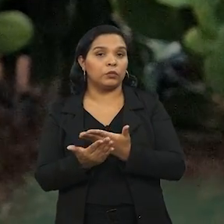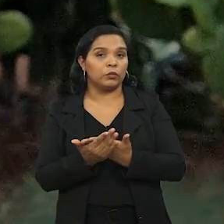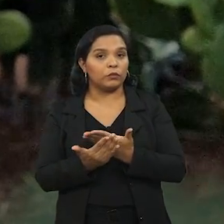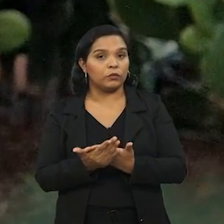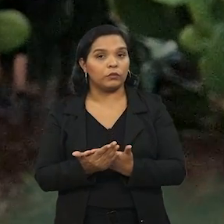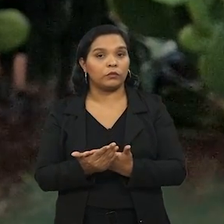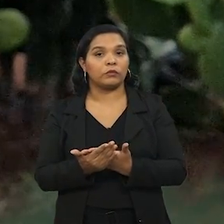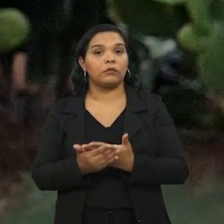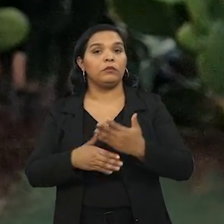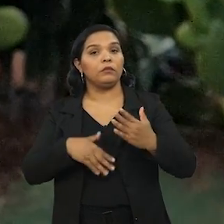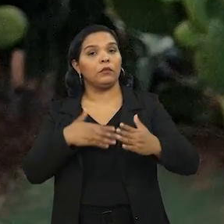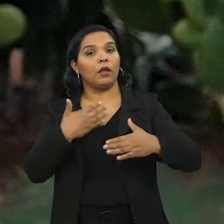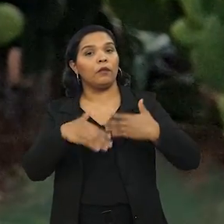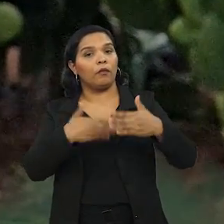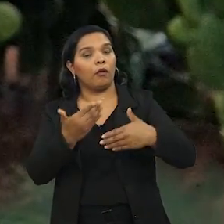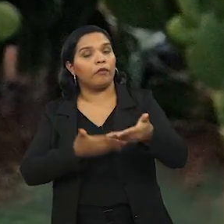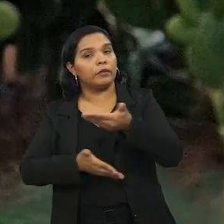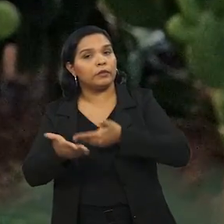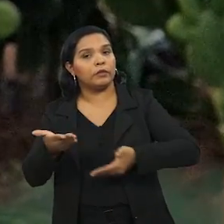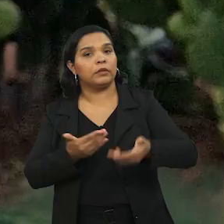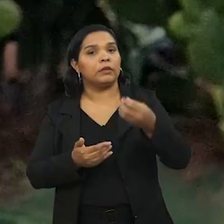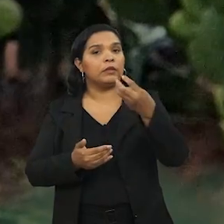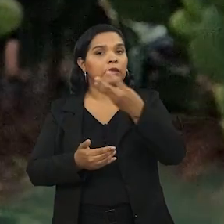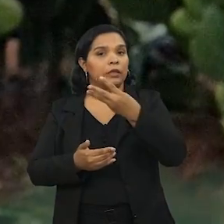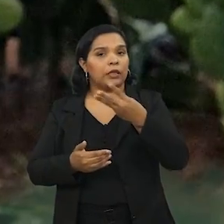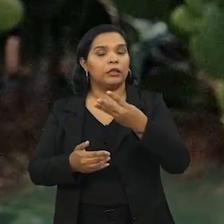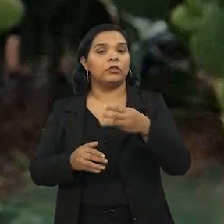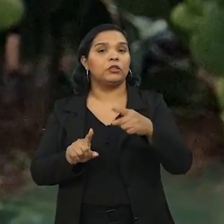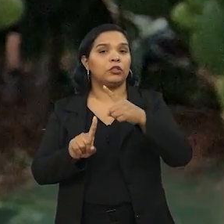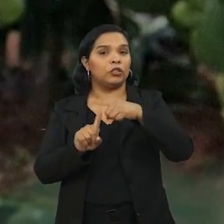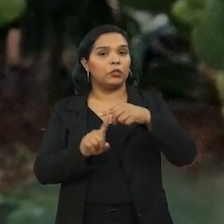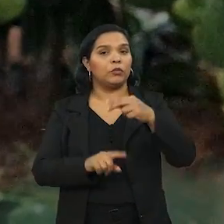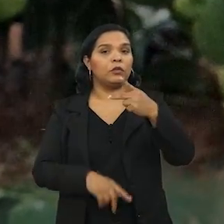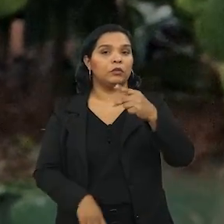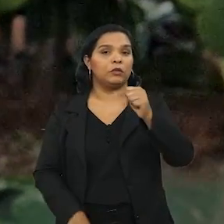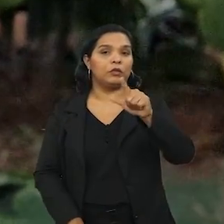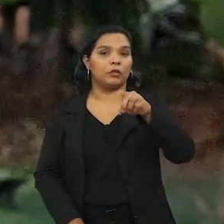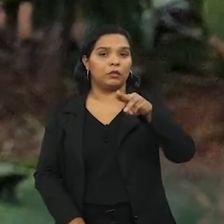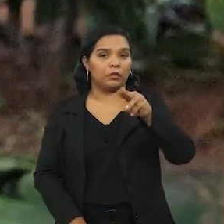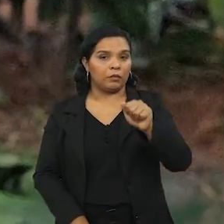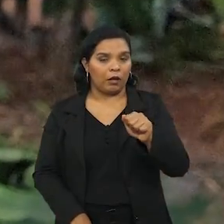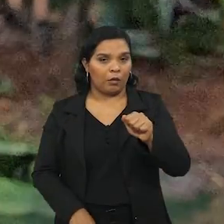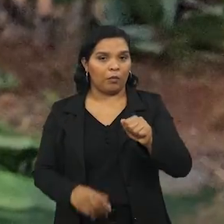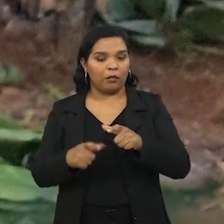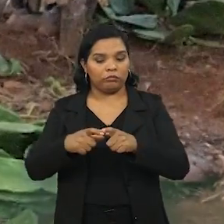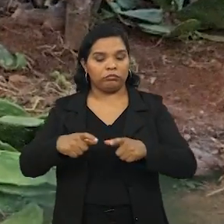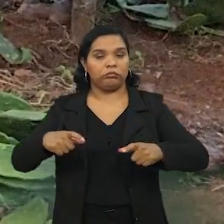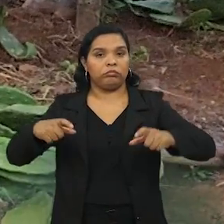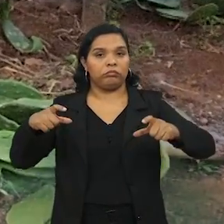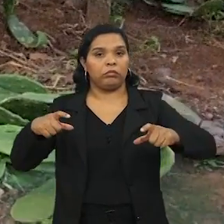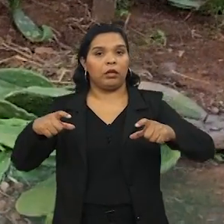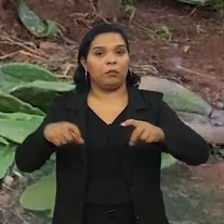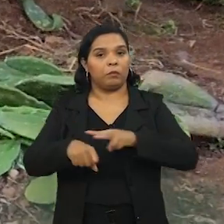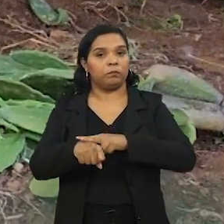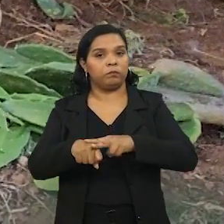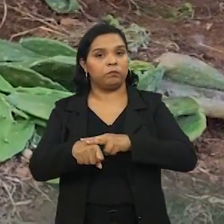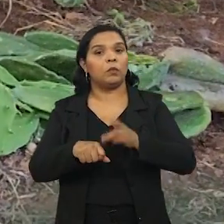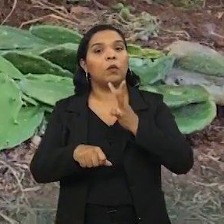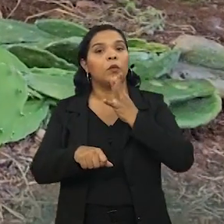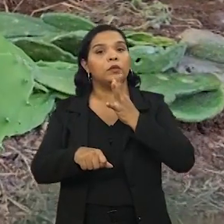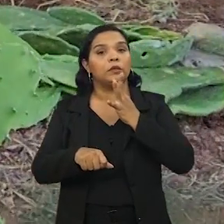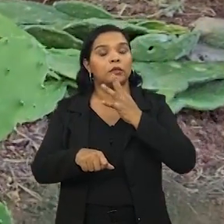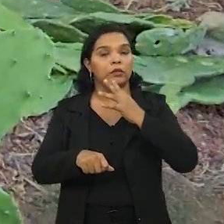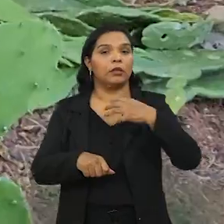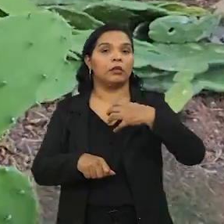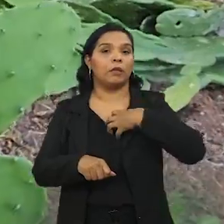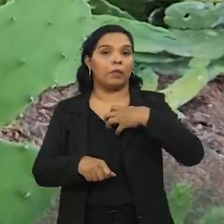exemplo, é um estudo que envolve 3 cultivares diferentes de palma, que é a palma gigante, que é bastante conhecida na Bahia, a